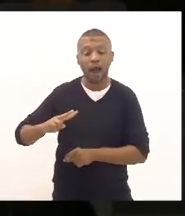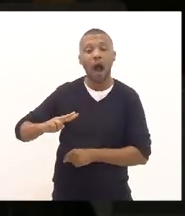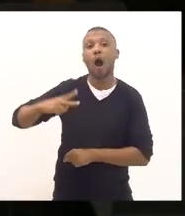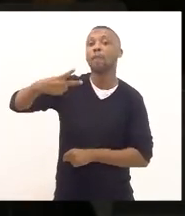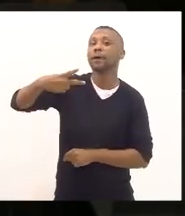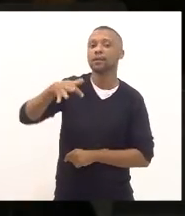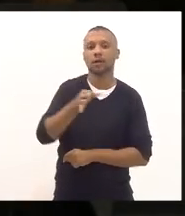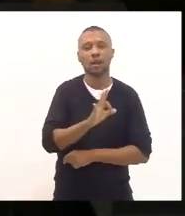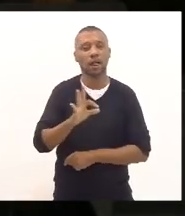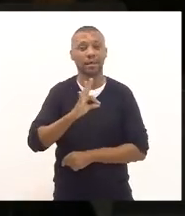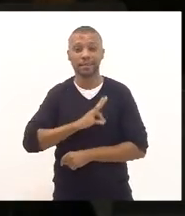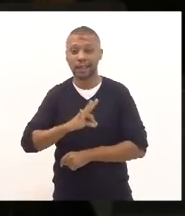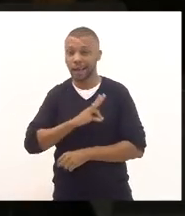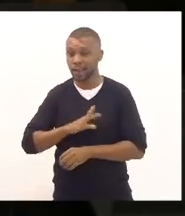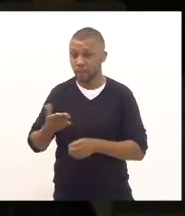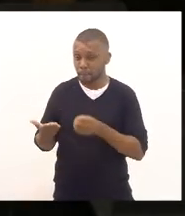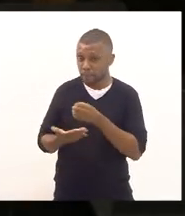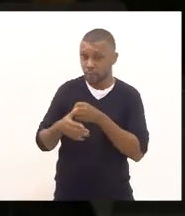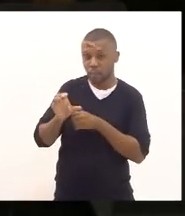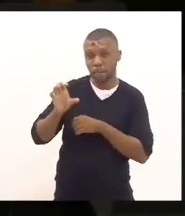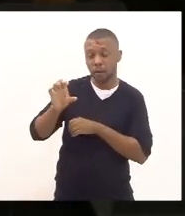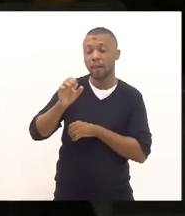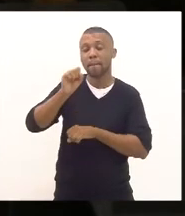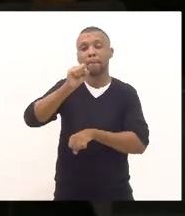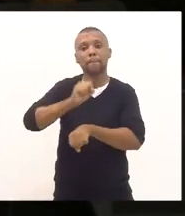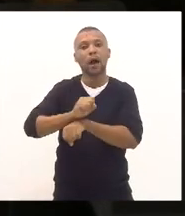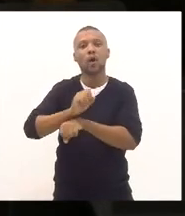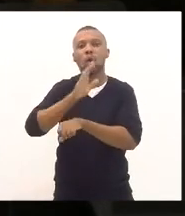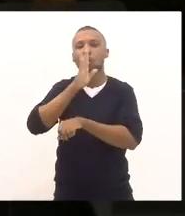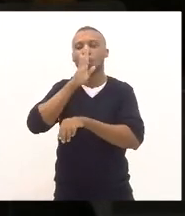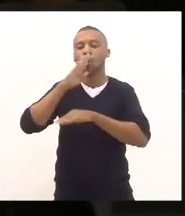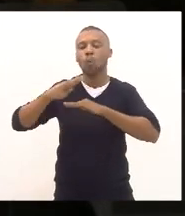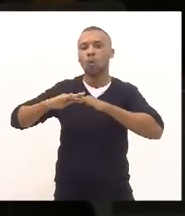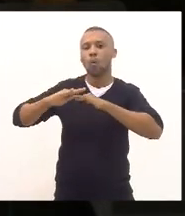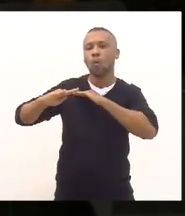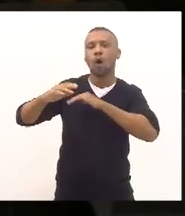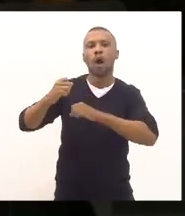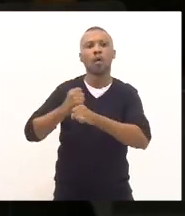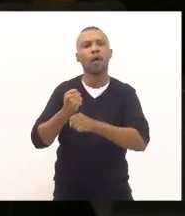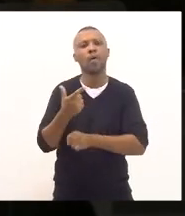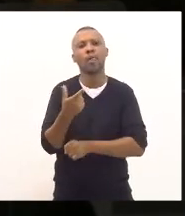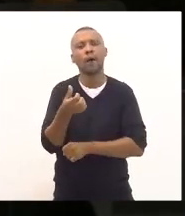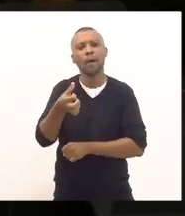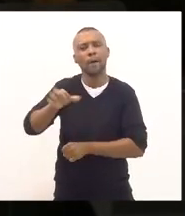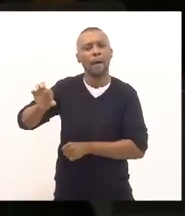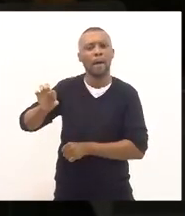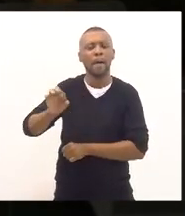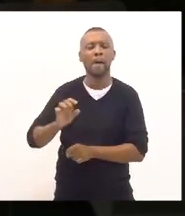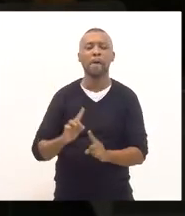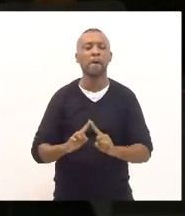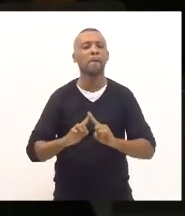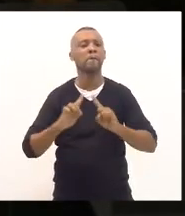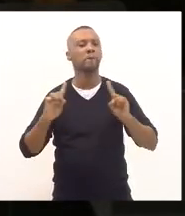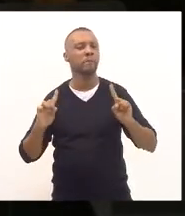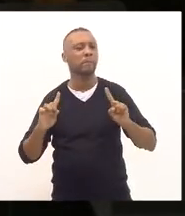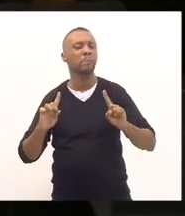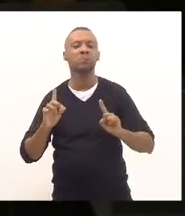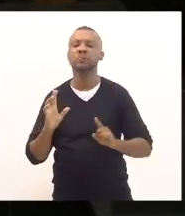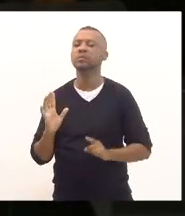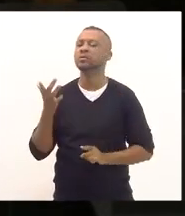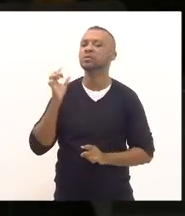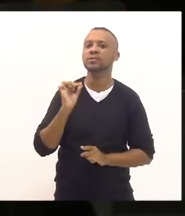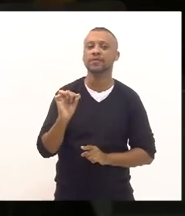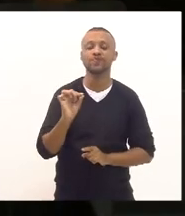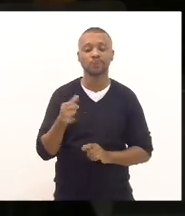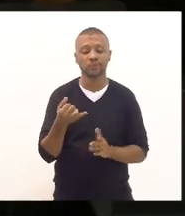salário mínimo regional está congelado desde 2019 mas a